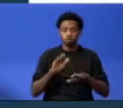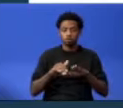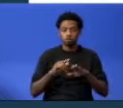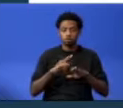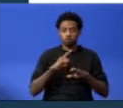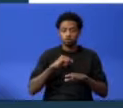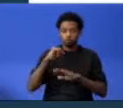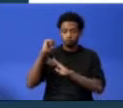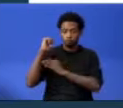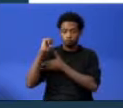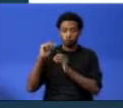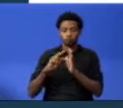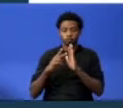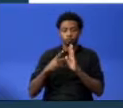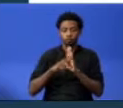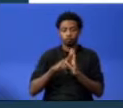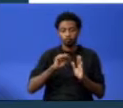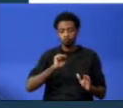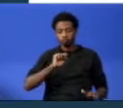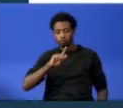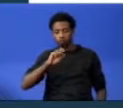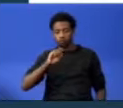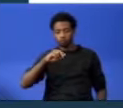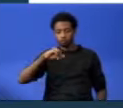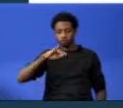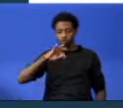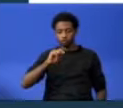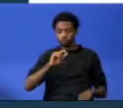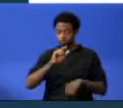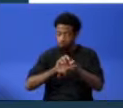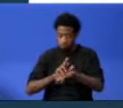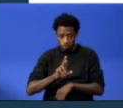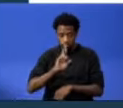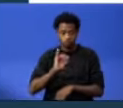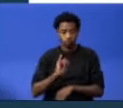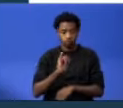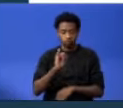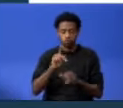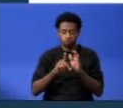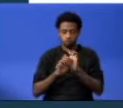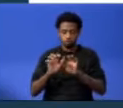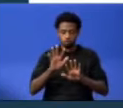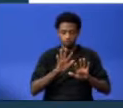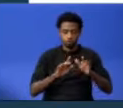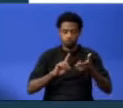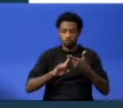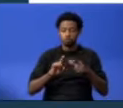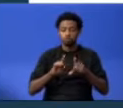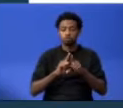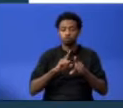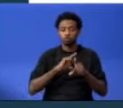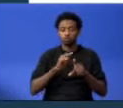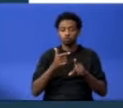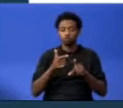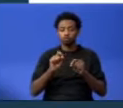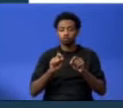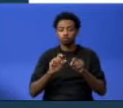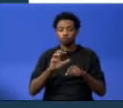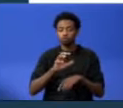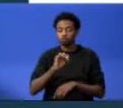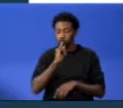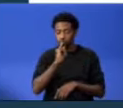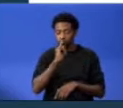agonista é considerado o músculo principal daquele movimento. E tem o músculo que contrapõe a ação do agonista,